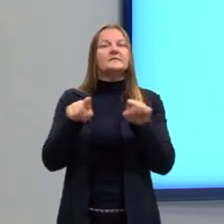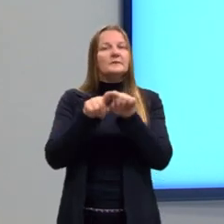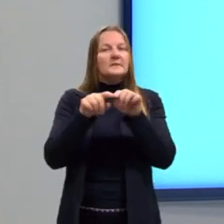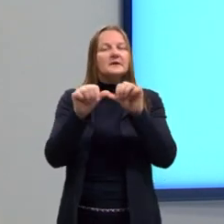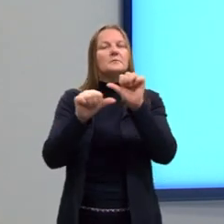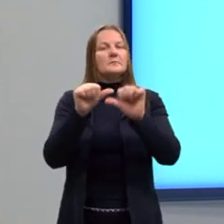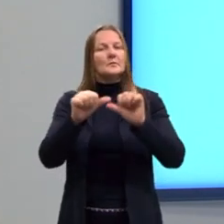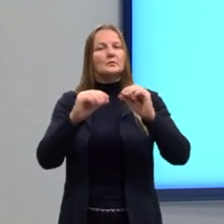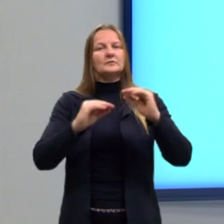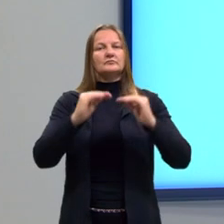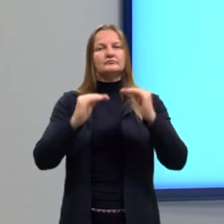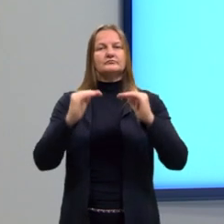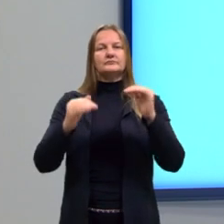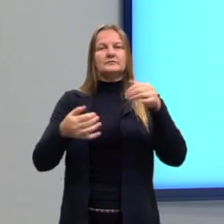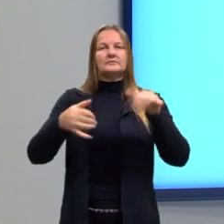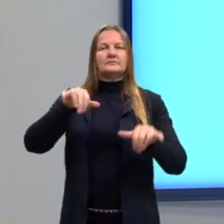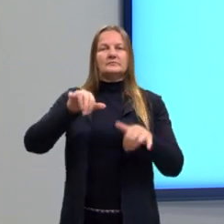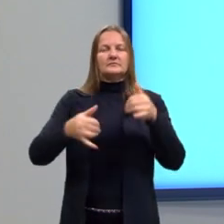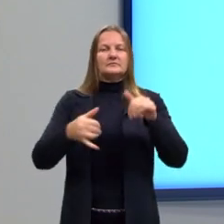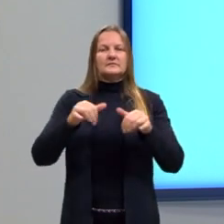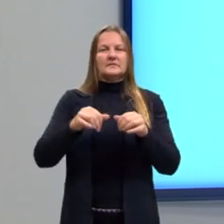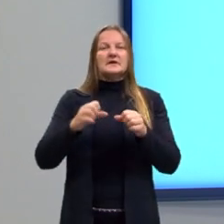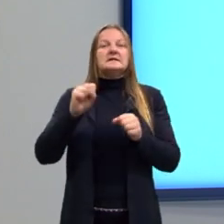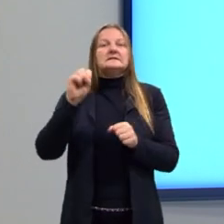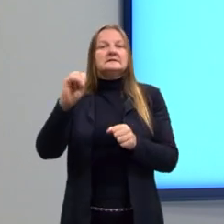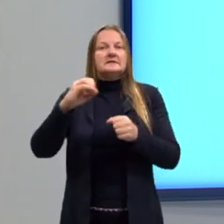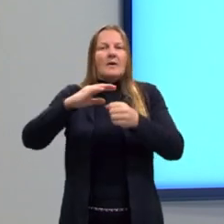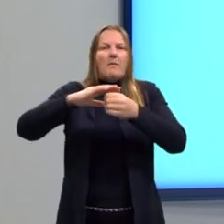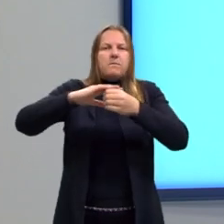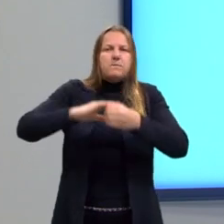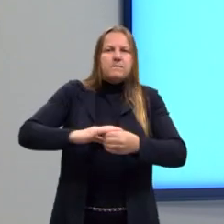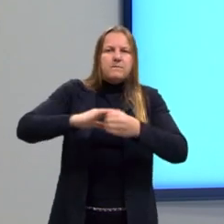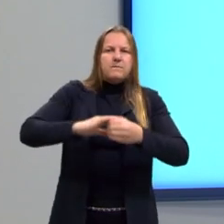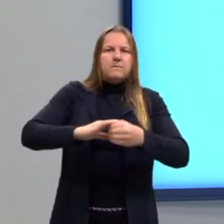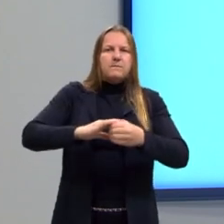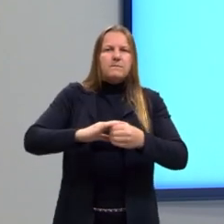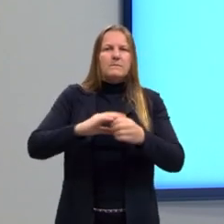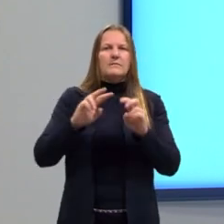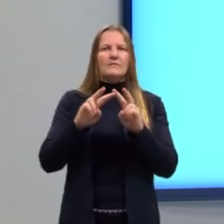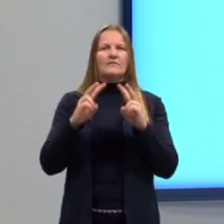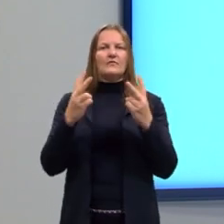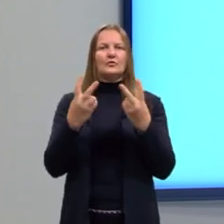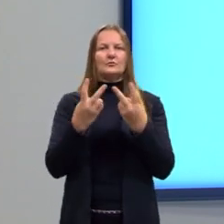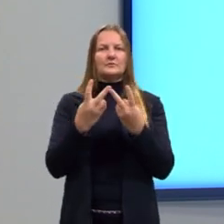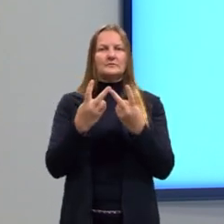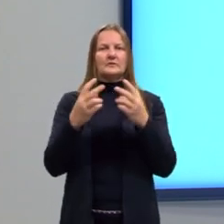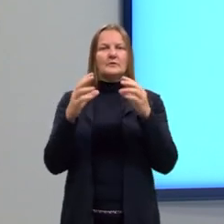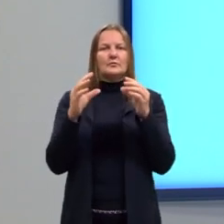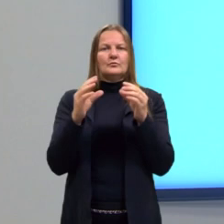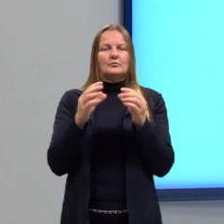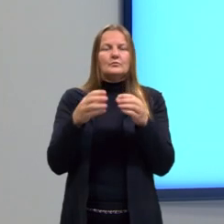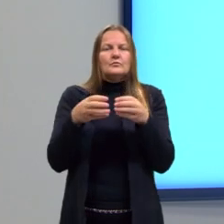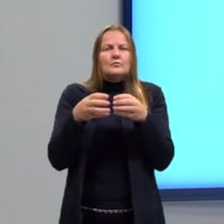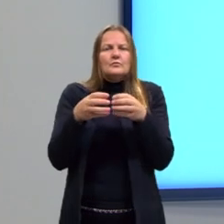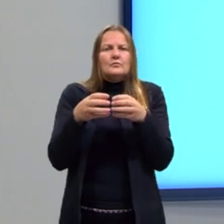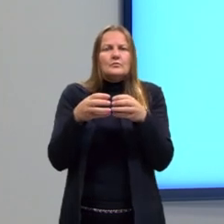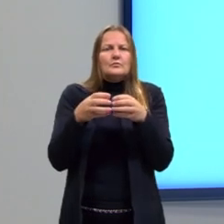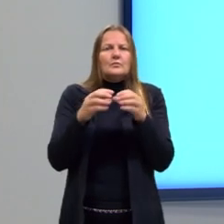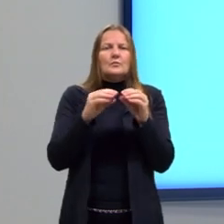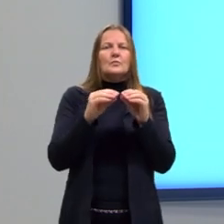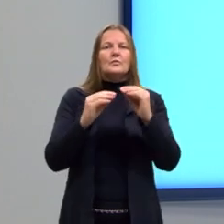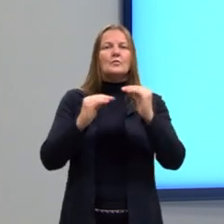Equilíbrio então se eu tenho um aumento da pressão eu vou provocar a contração do volume e o equilíbrio